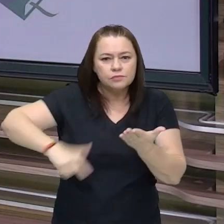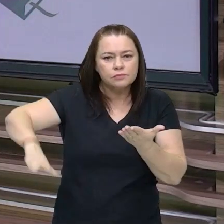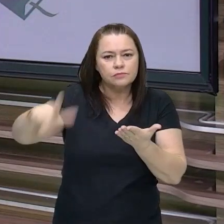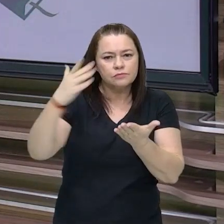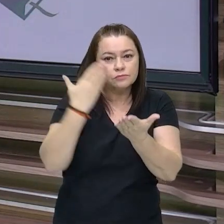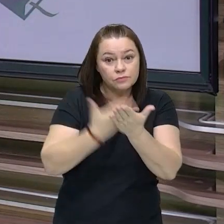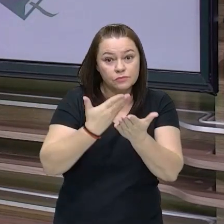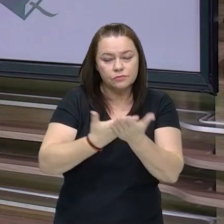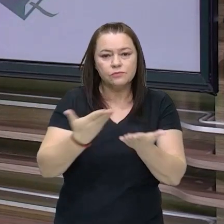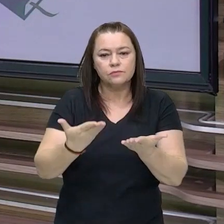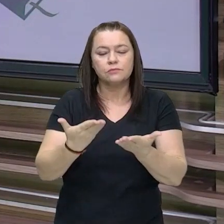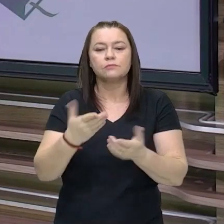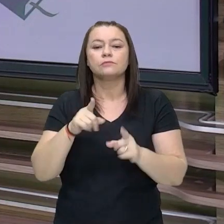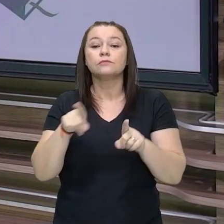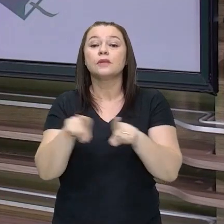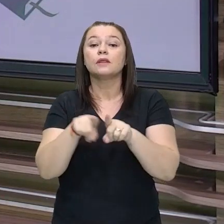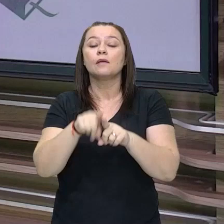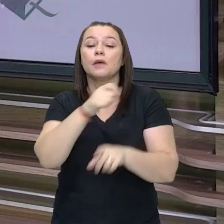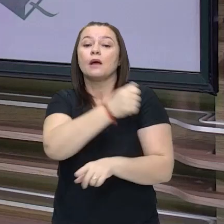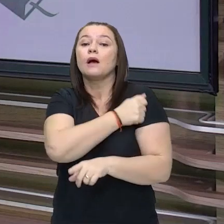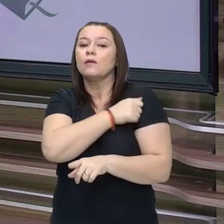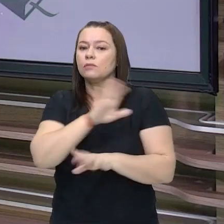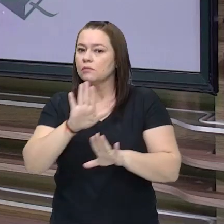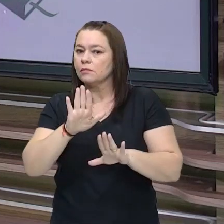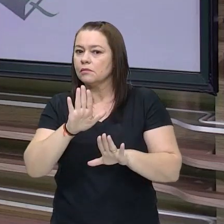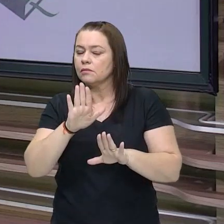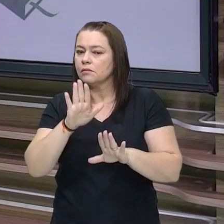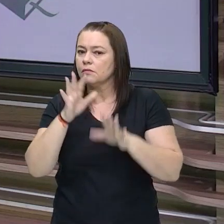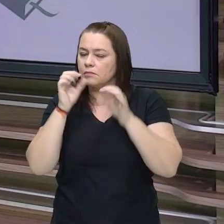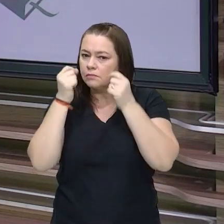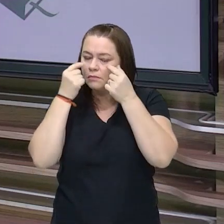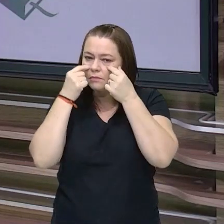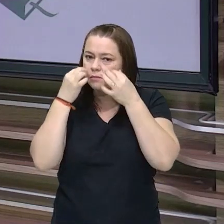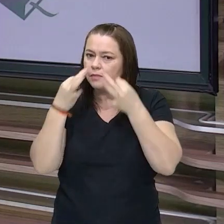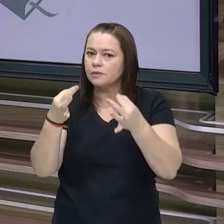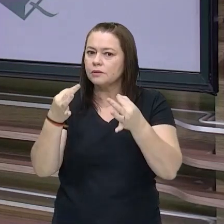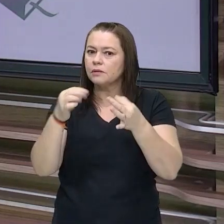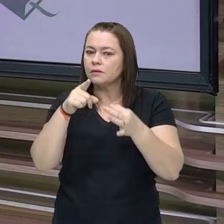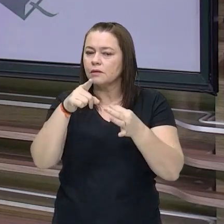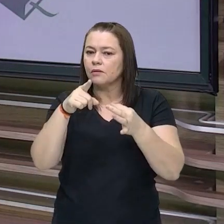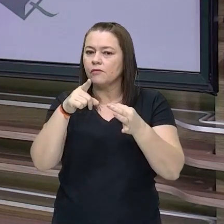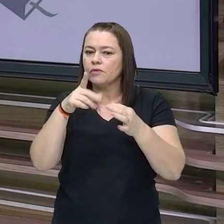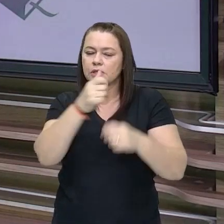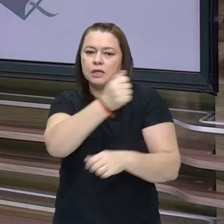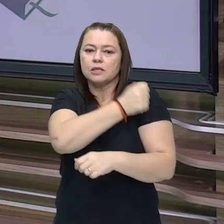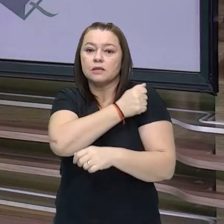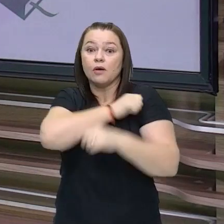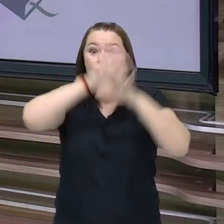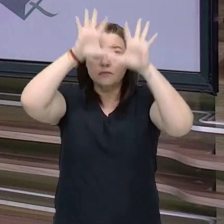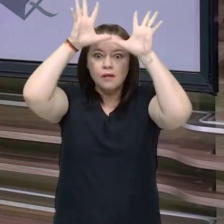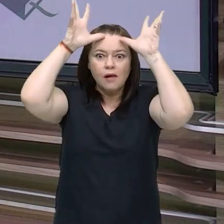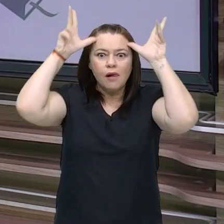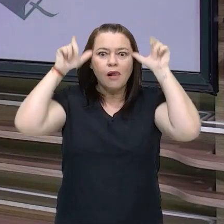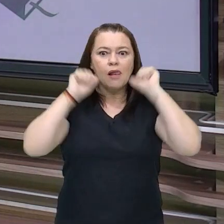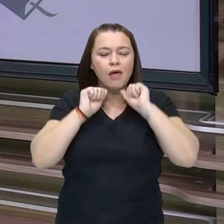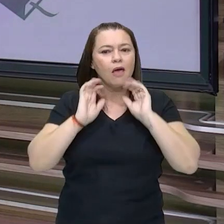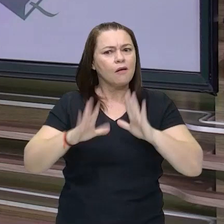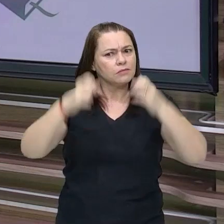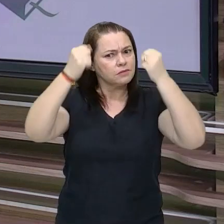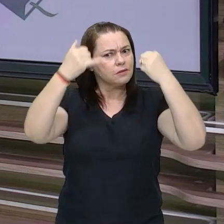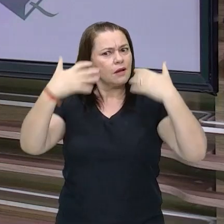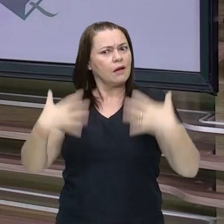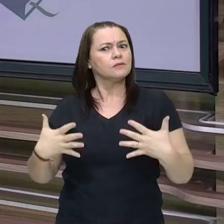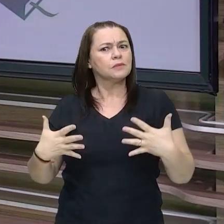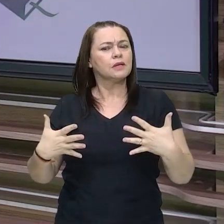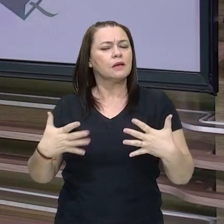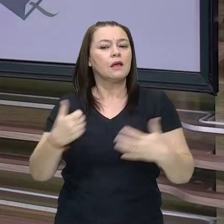crianças, alunos, olhe lá, hein? Vocês são alunos, aluno leão. Aluno leão, eu já expliquei aqui como é que é. É